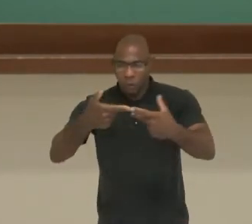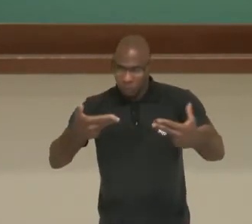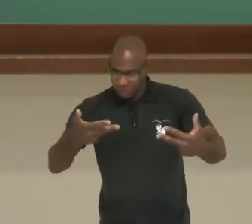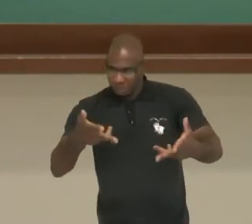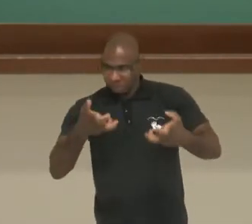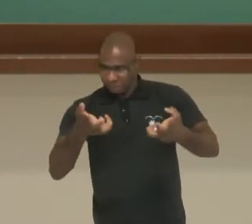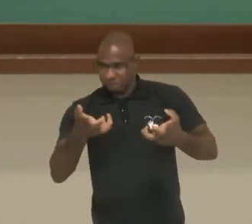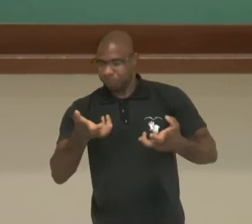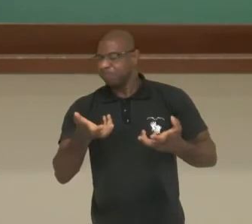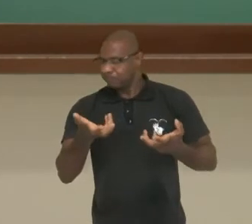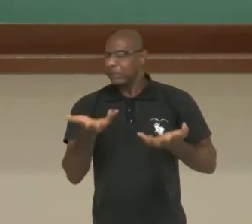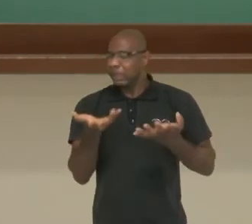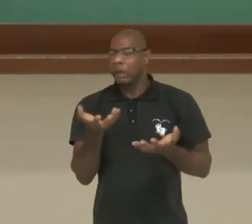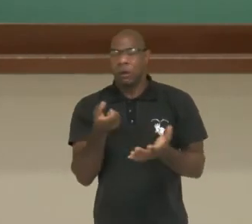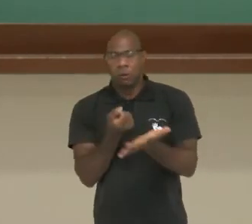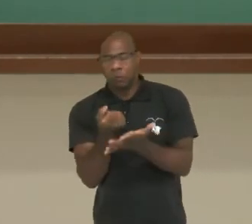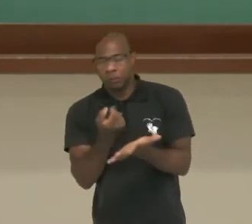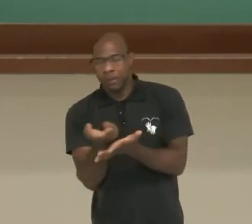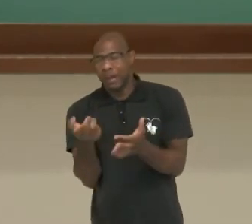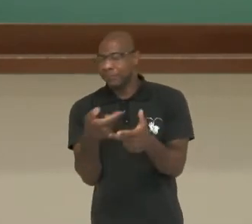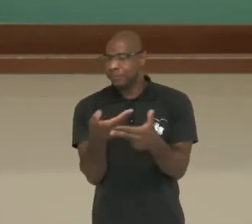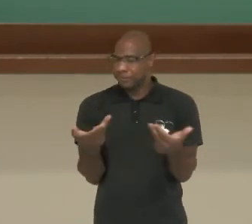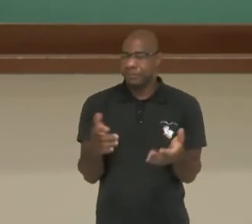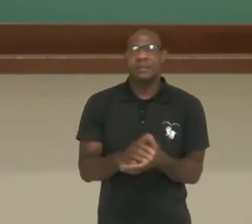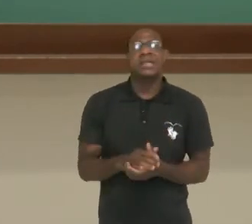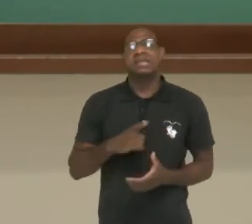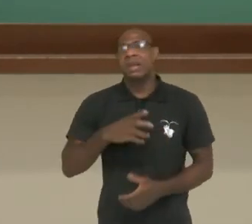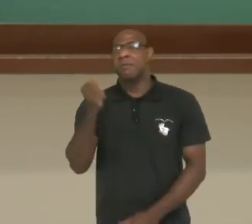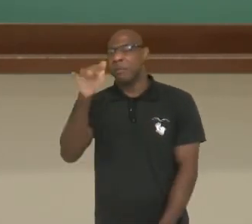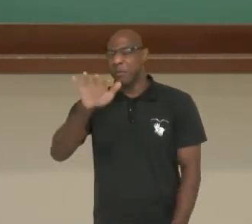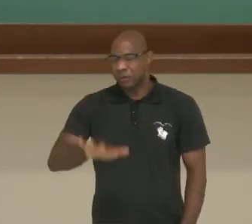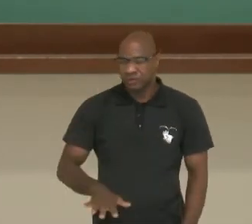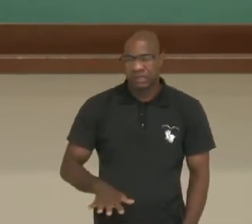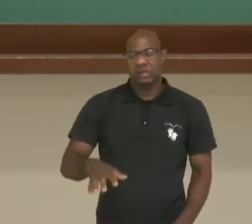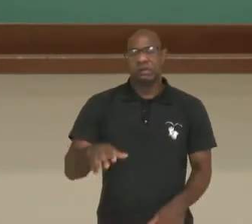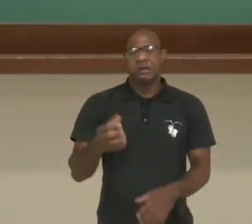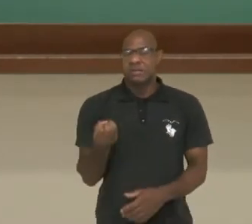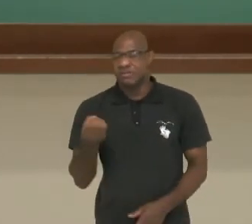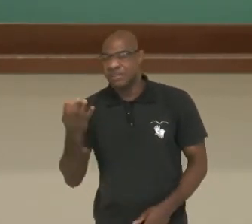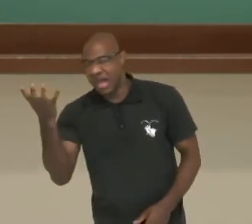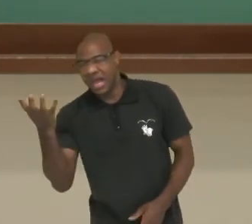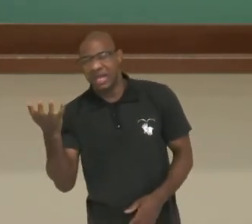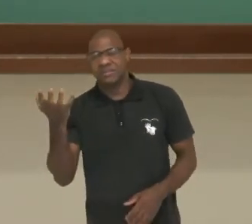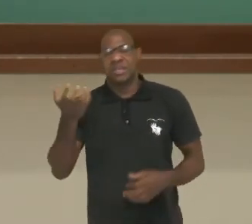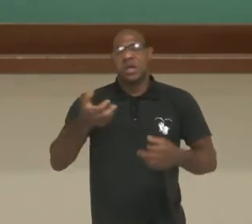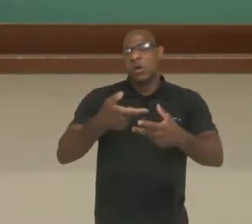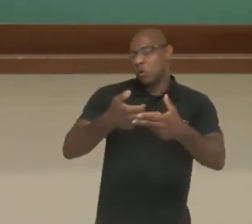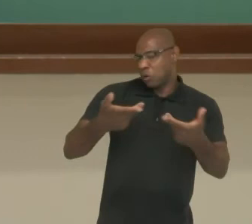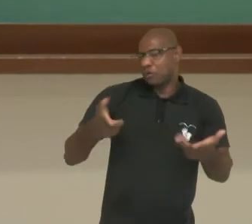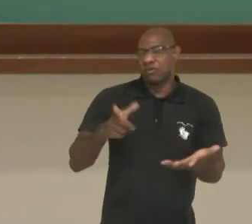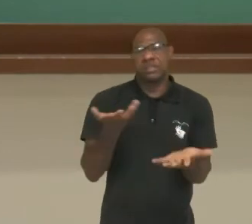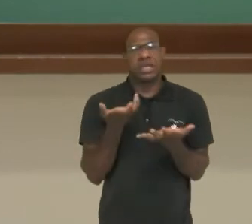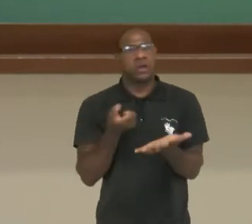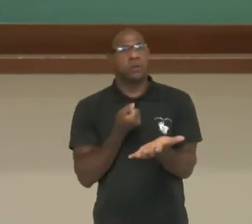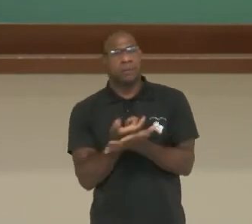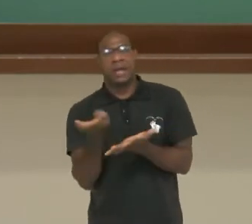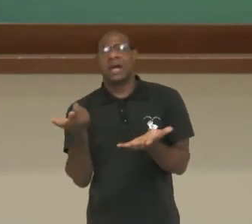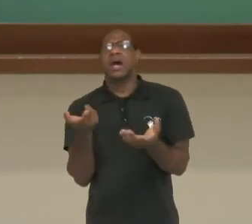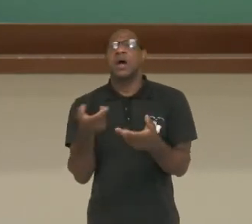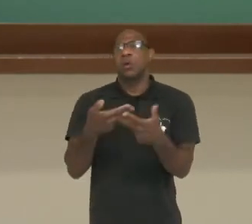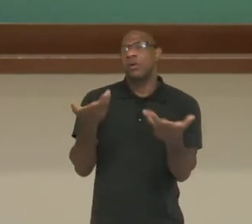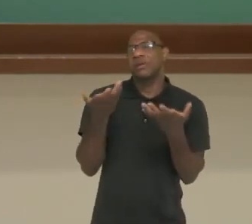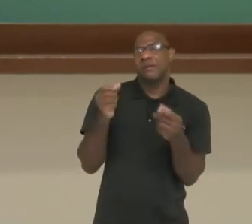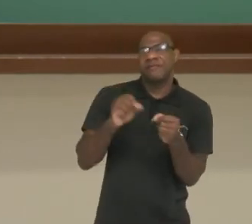várias mensagens de ofertas daqueles produtos que vocês, por algum momento, acabaram clicando ali, né? Às vezes até